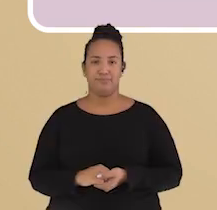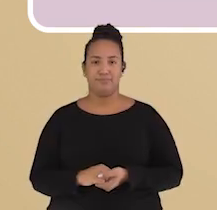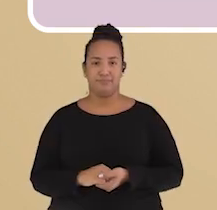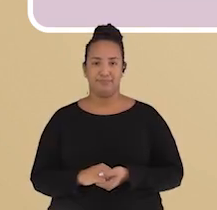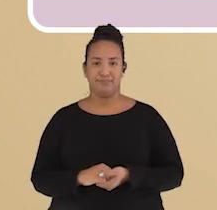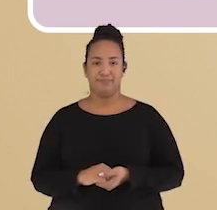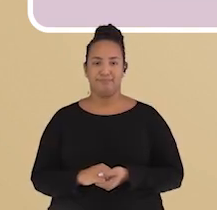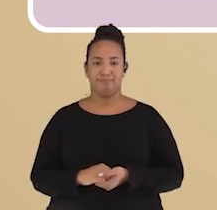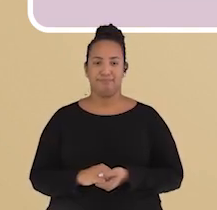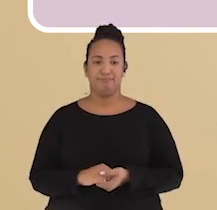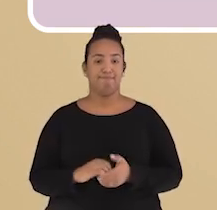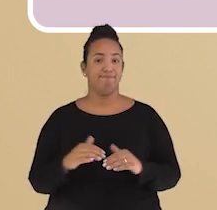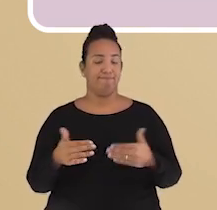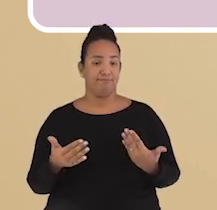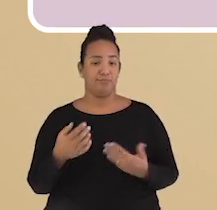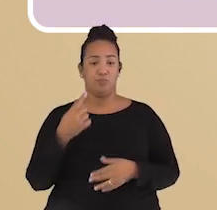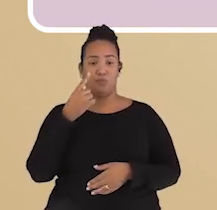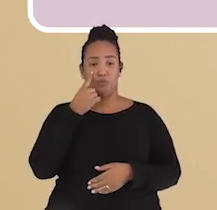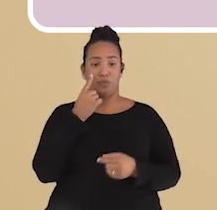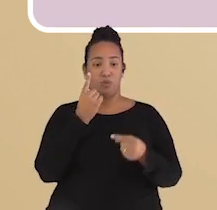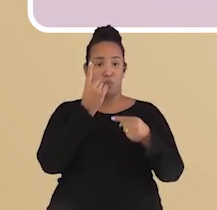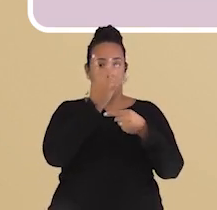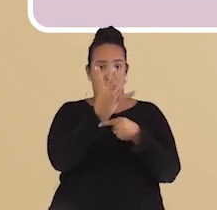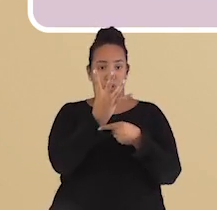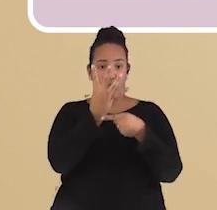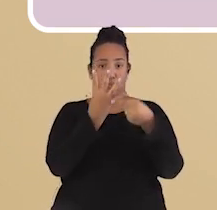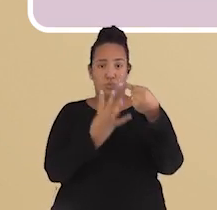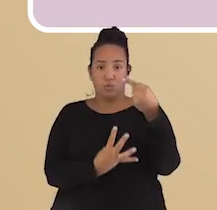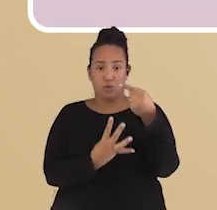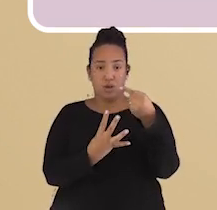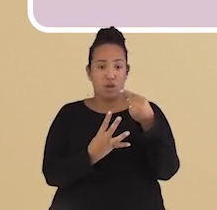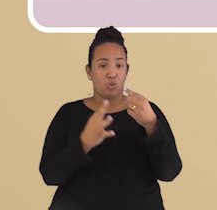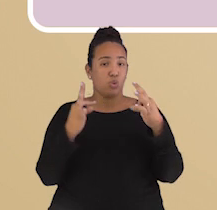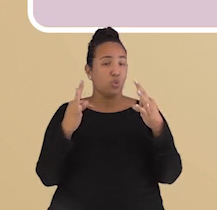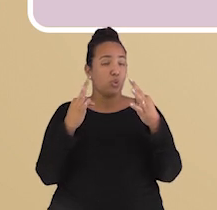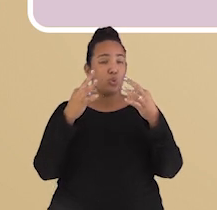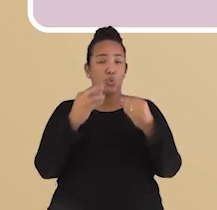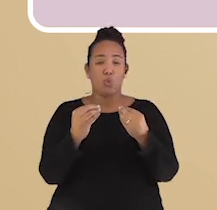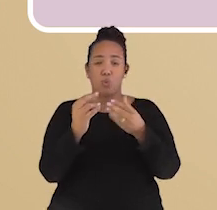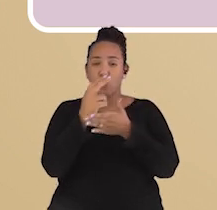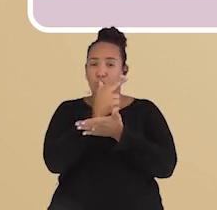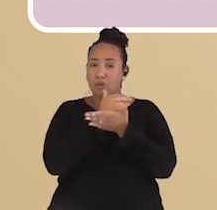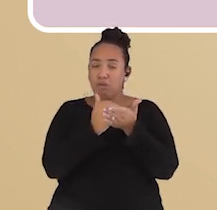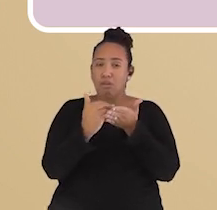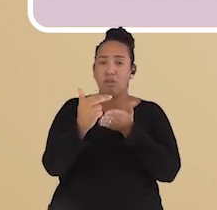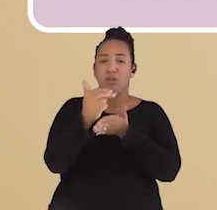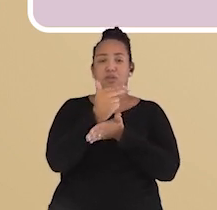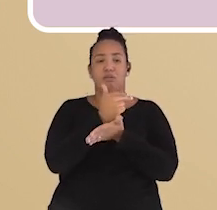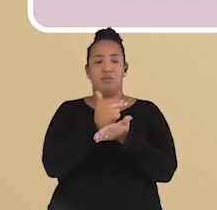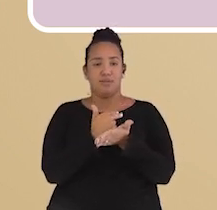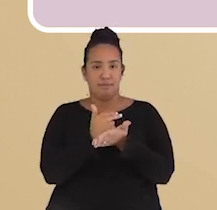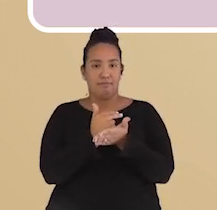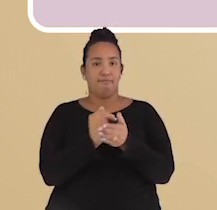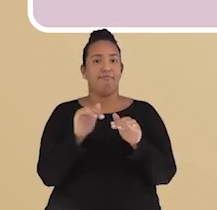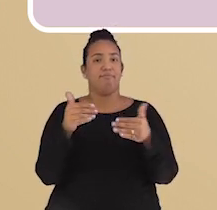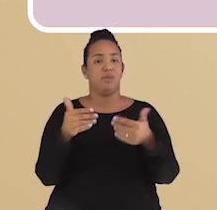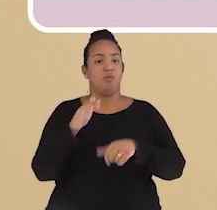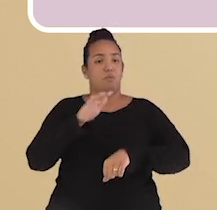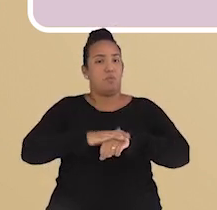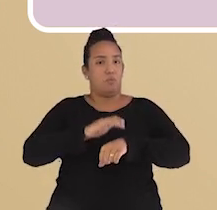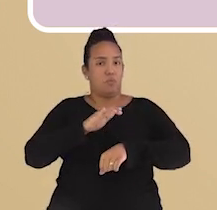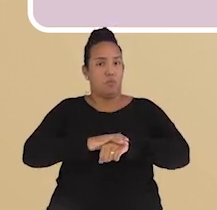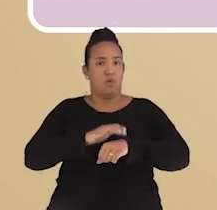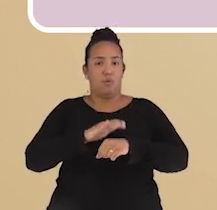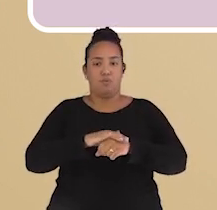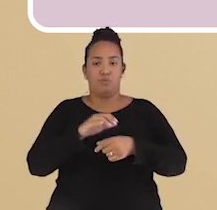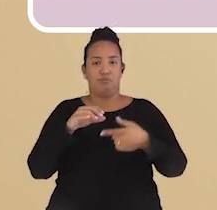Veja que 4/4 ocupa a parte toda do inteiro, ou seja, é o próprio inteiro.